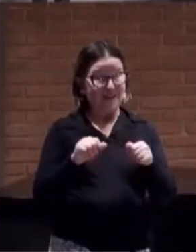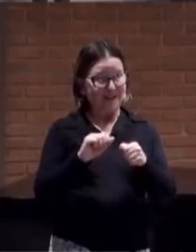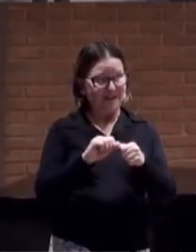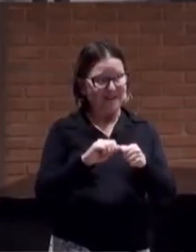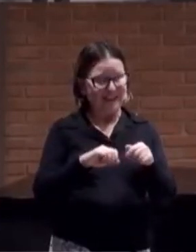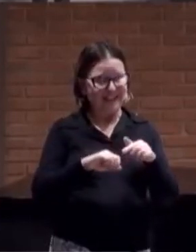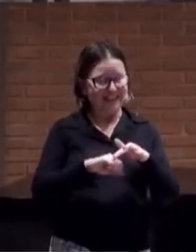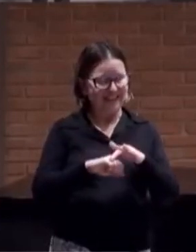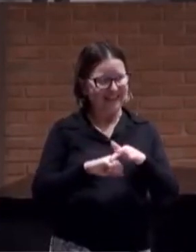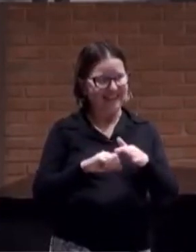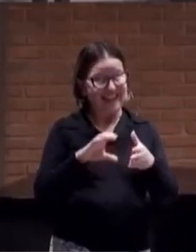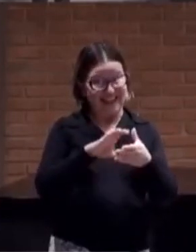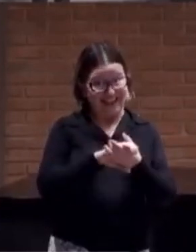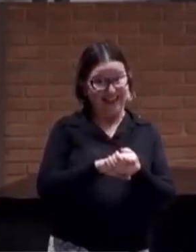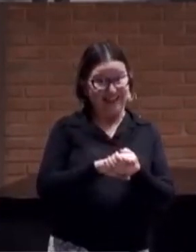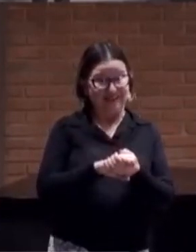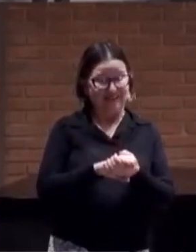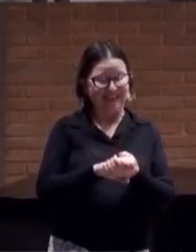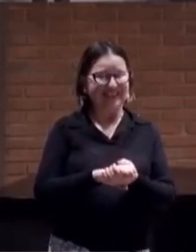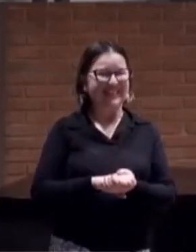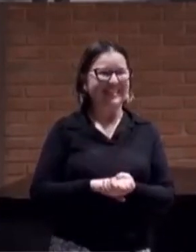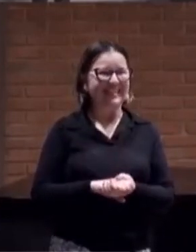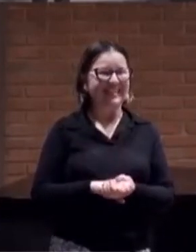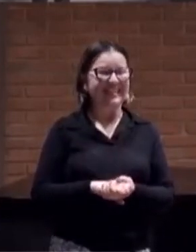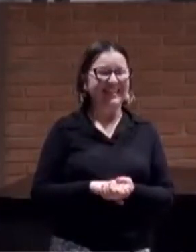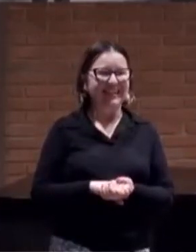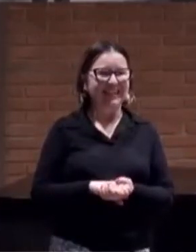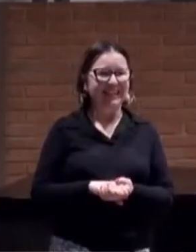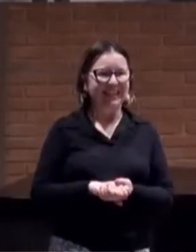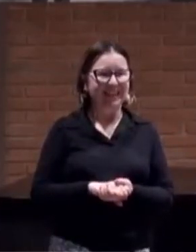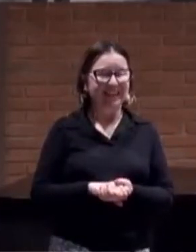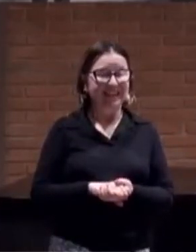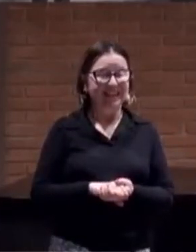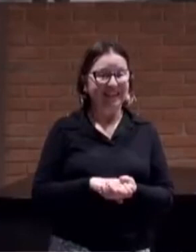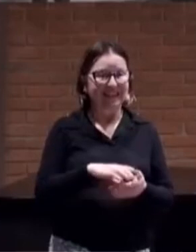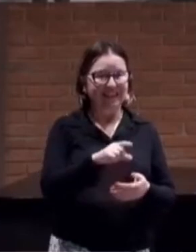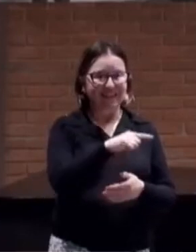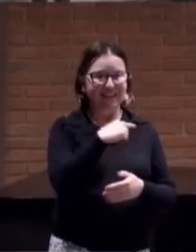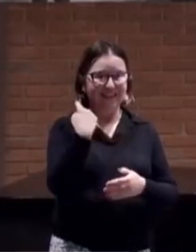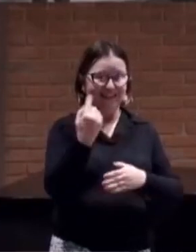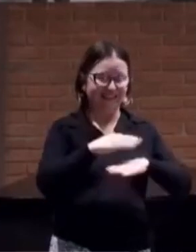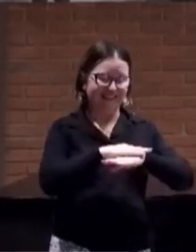irmã nossa, e estavam conversando lá